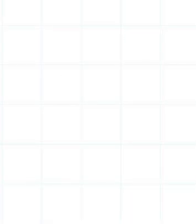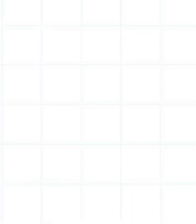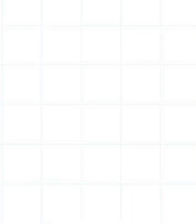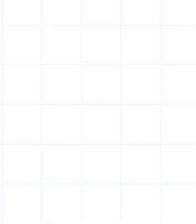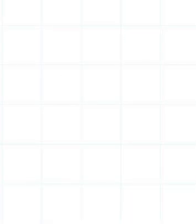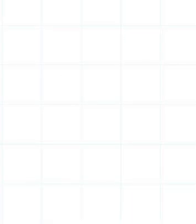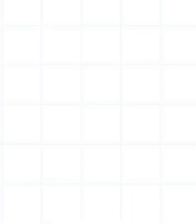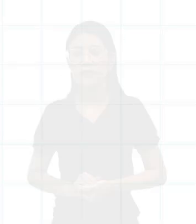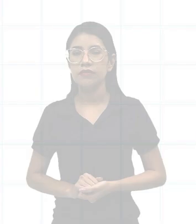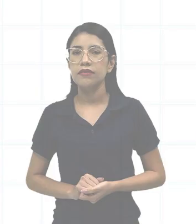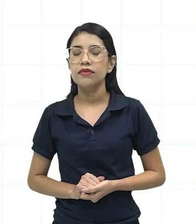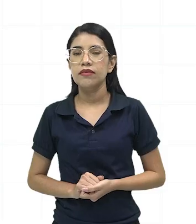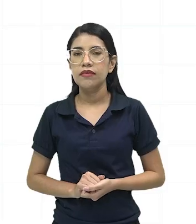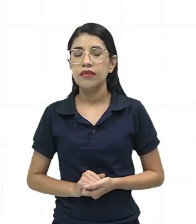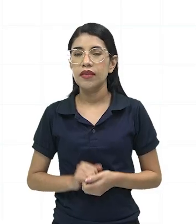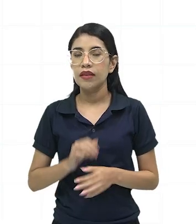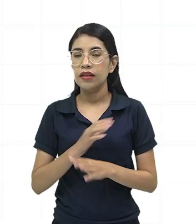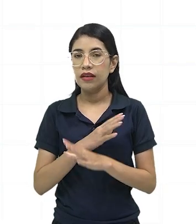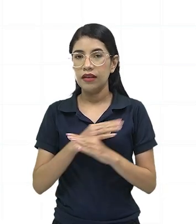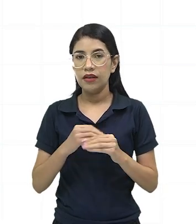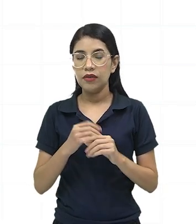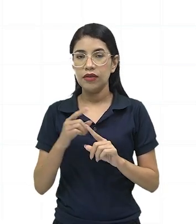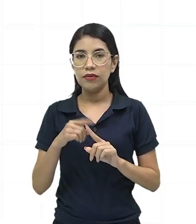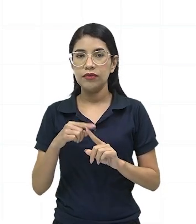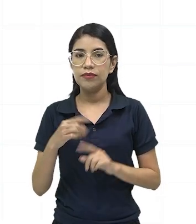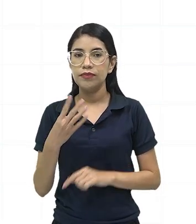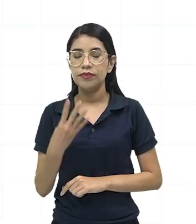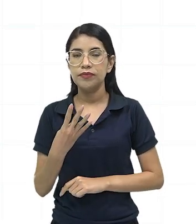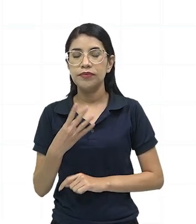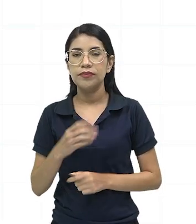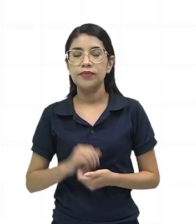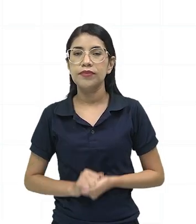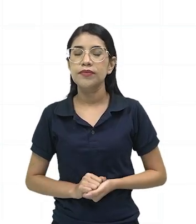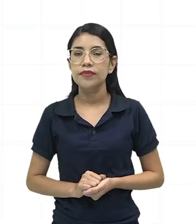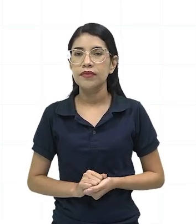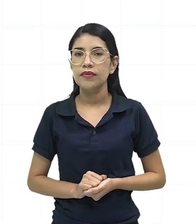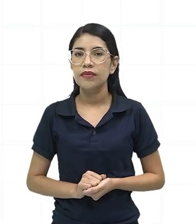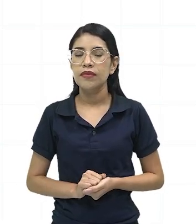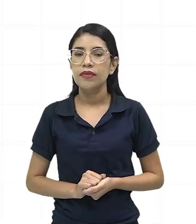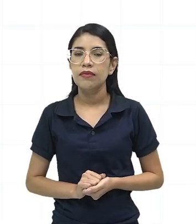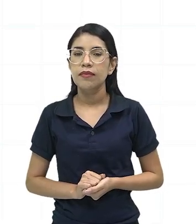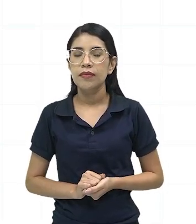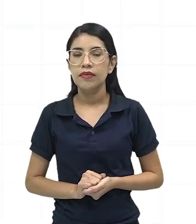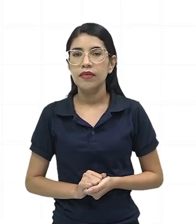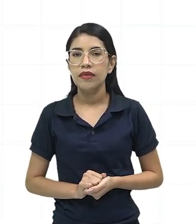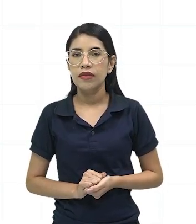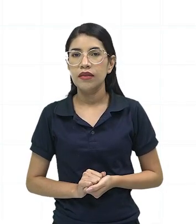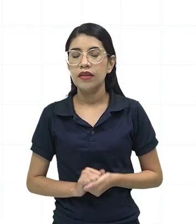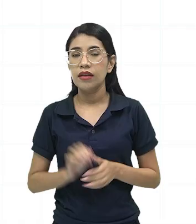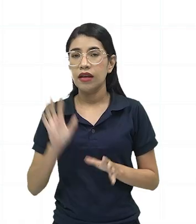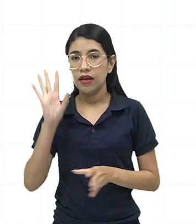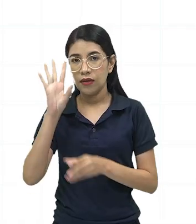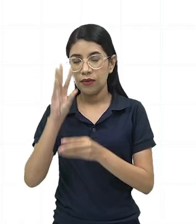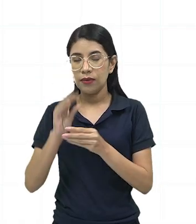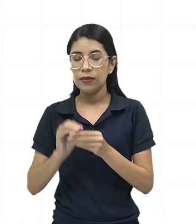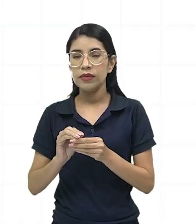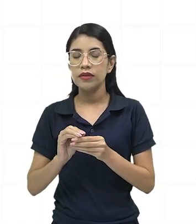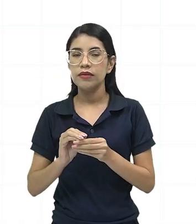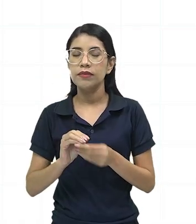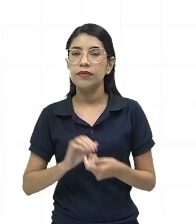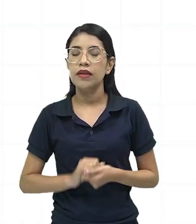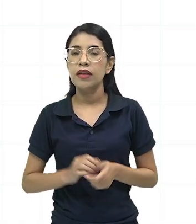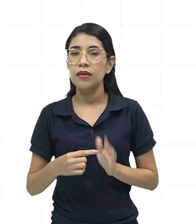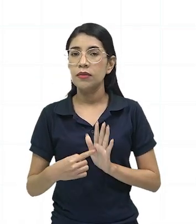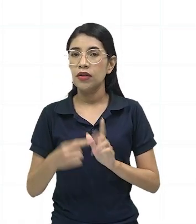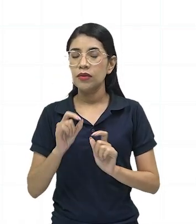Lá na minha conjunção 4, são as coordenativas conclusivas, vou indicar conclusão, né?